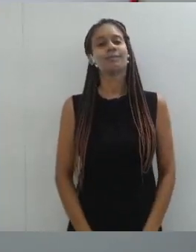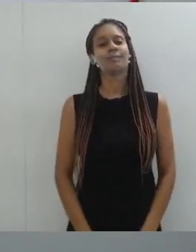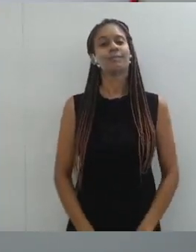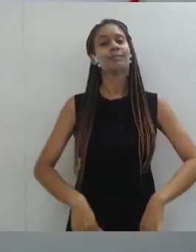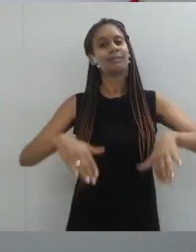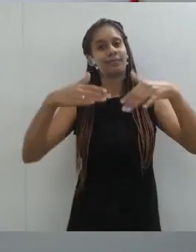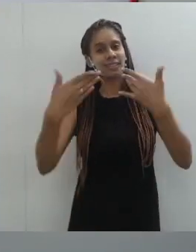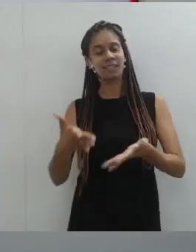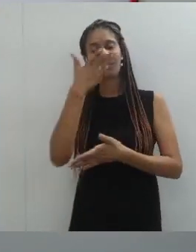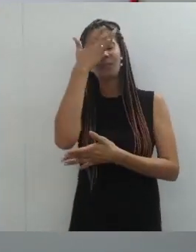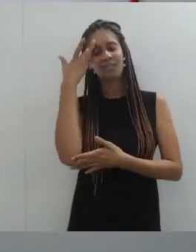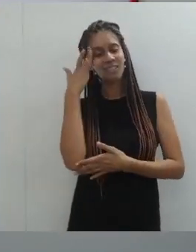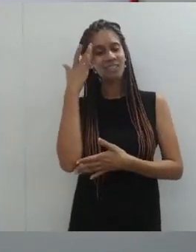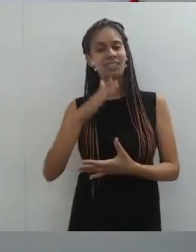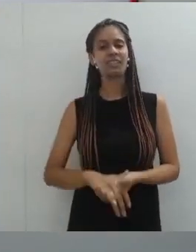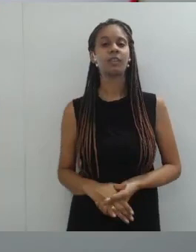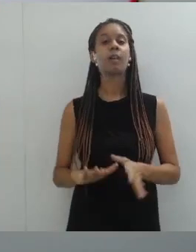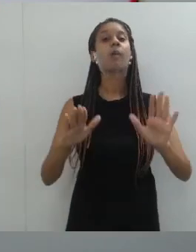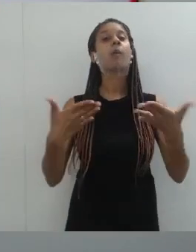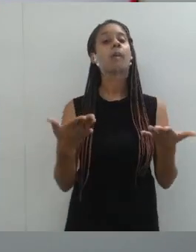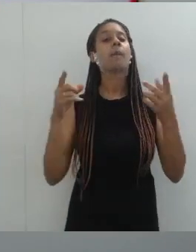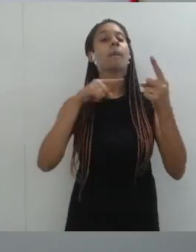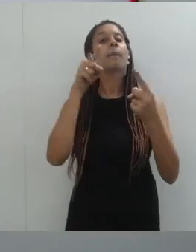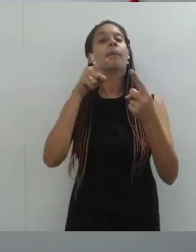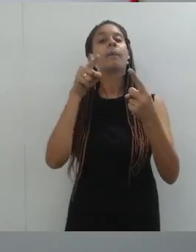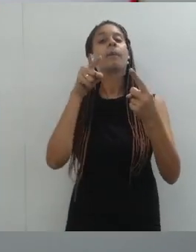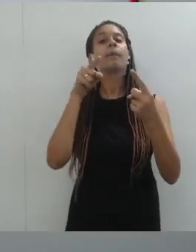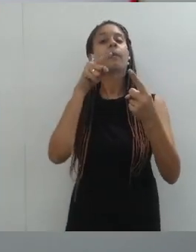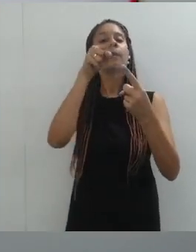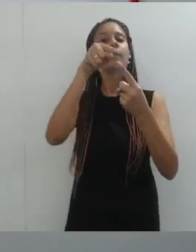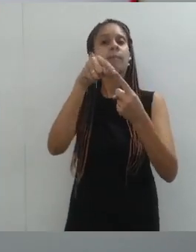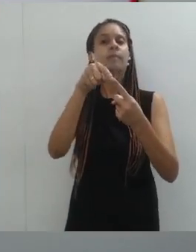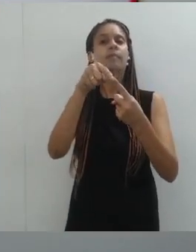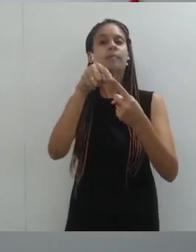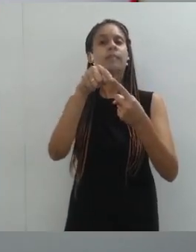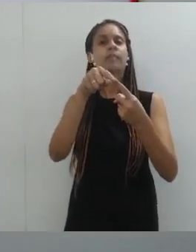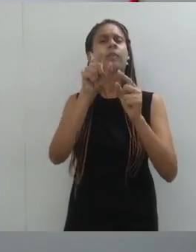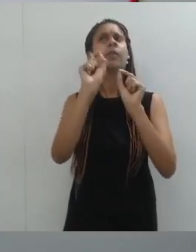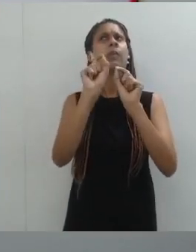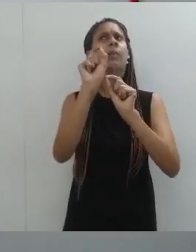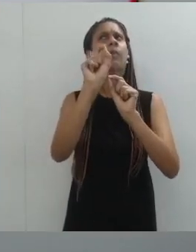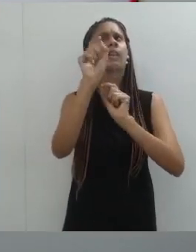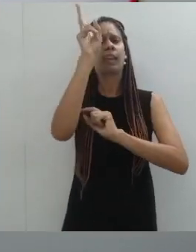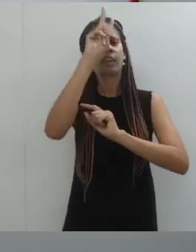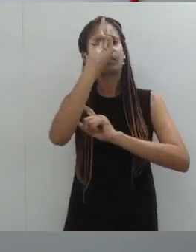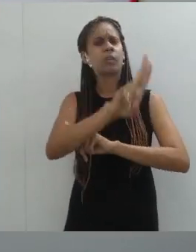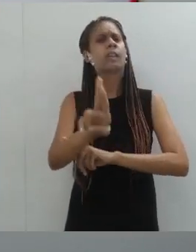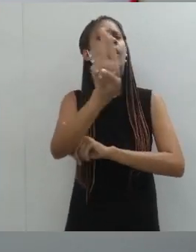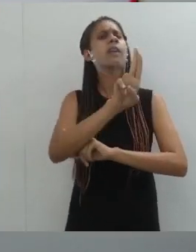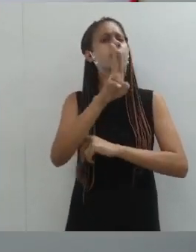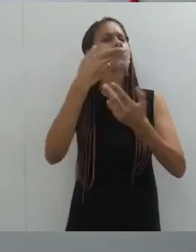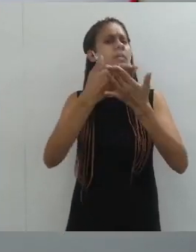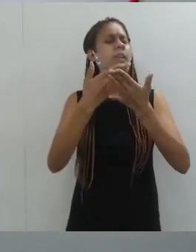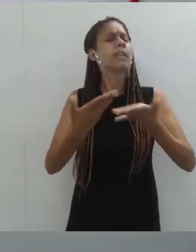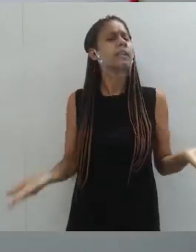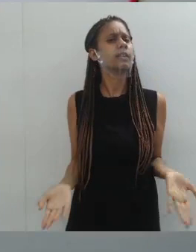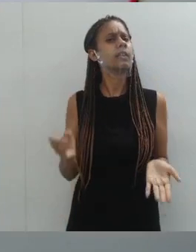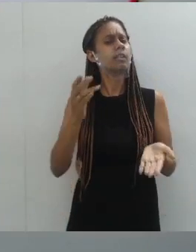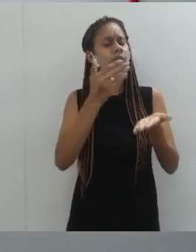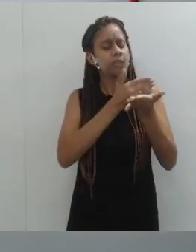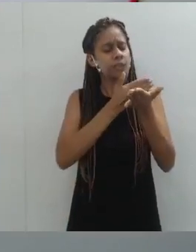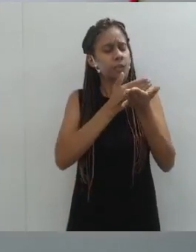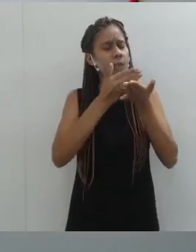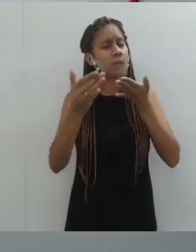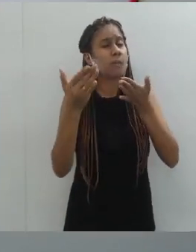Então, gente, qual o objeto de estudo da história? Você já sabe. Se você está acompanhando a aula desde o início, você já